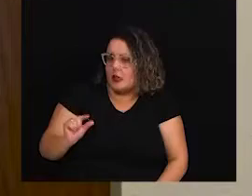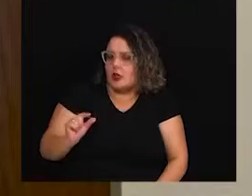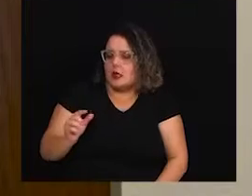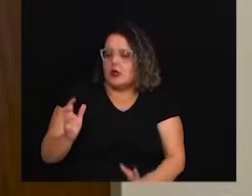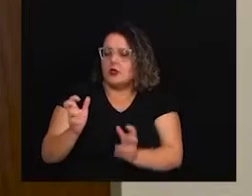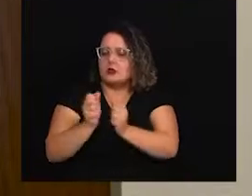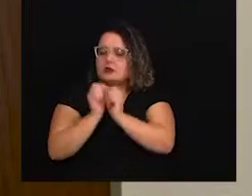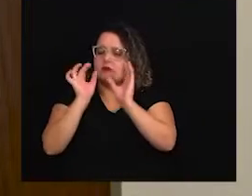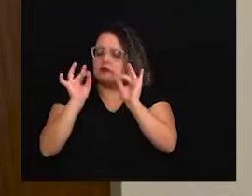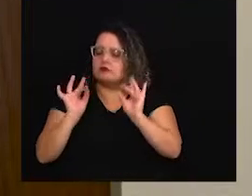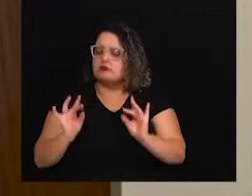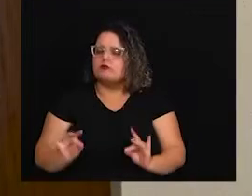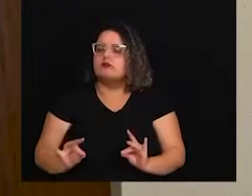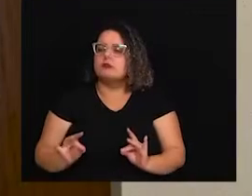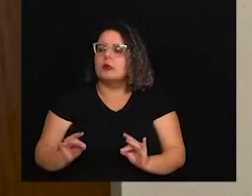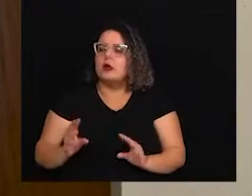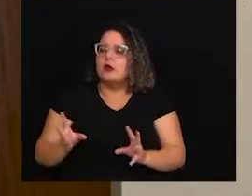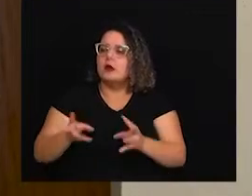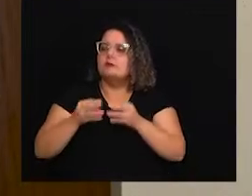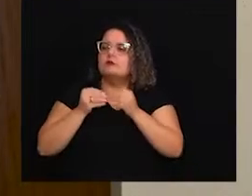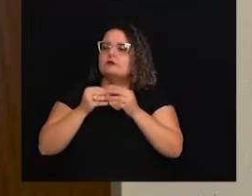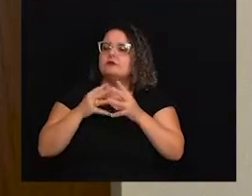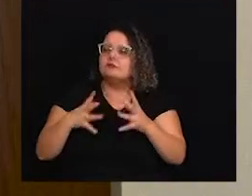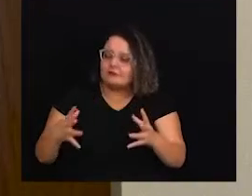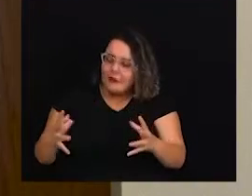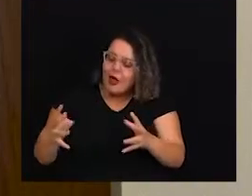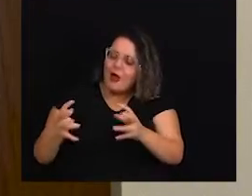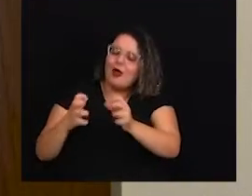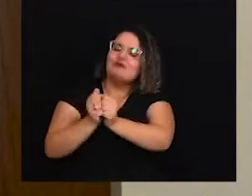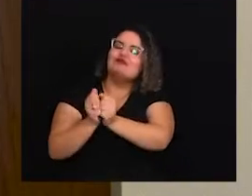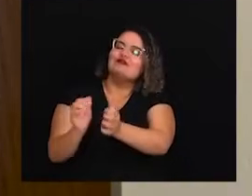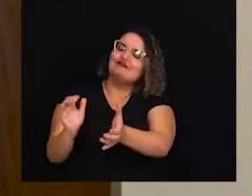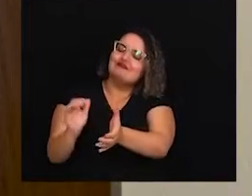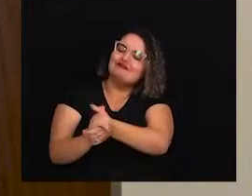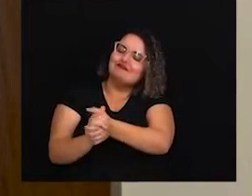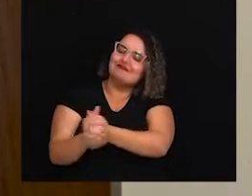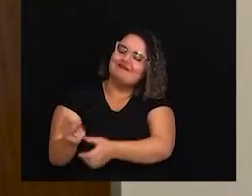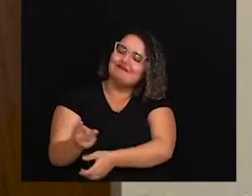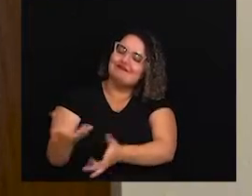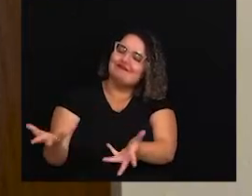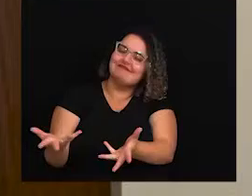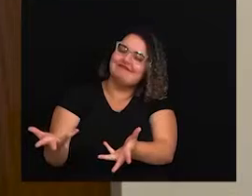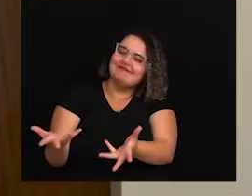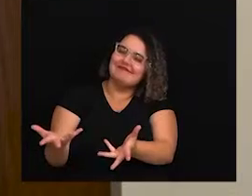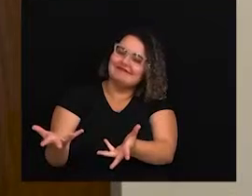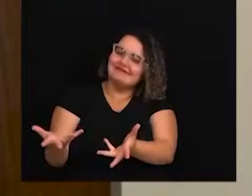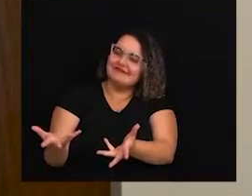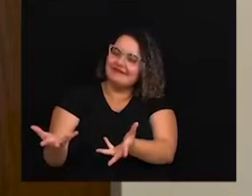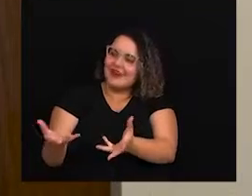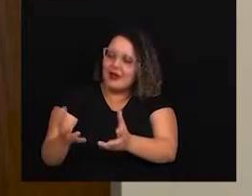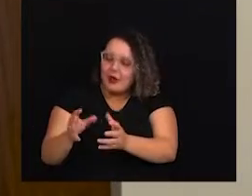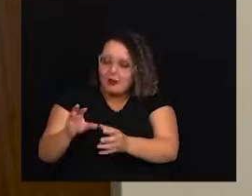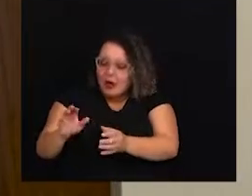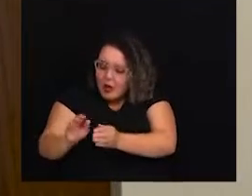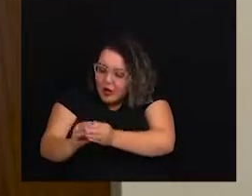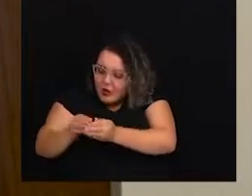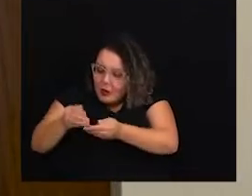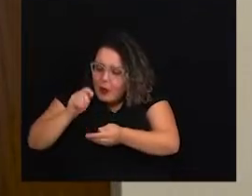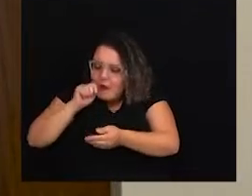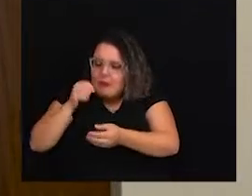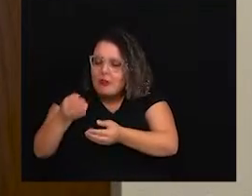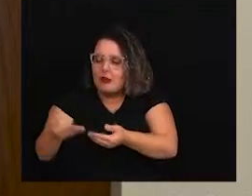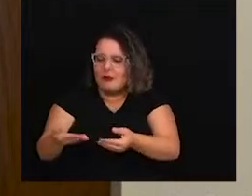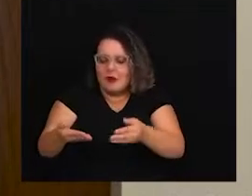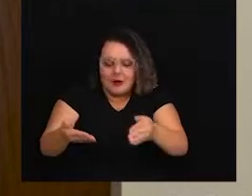toque especial junto com o agridoce. Então, acho que assim, é um casamento perfeito, viu? Pãozinho, você, a hora que abriu o Realeza,